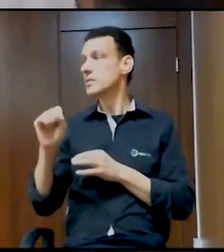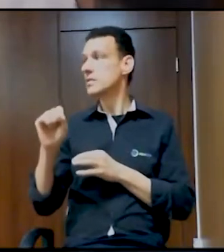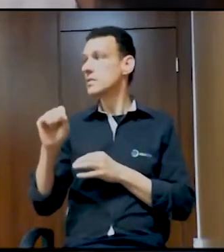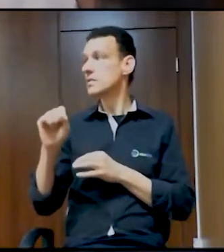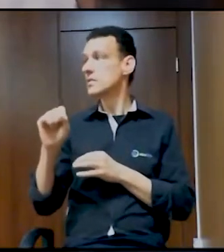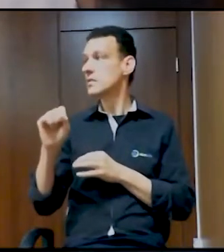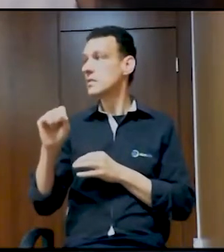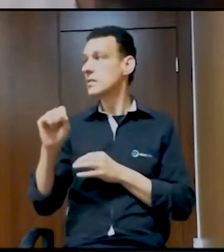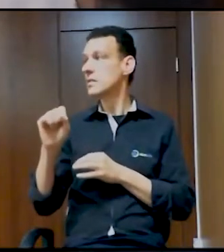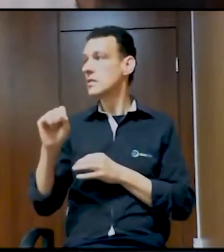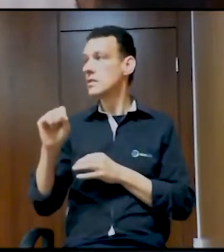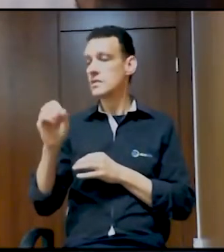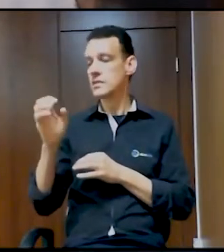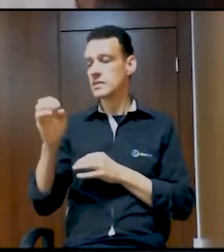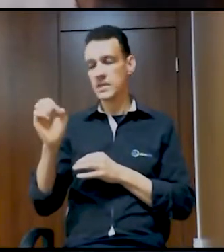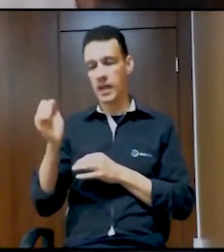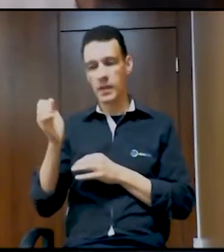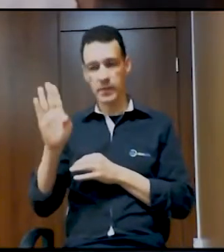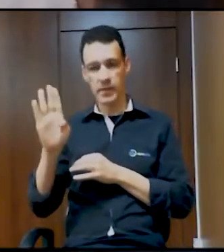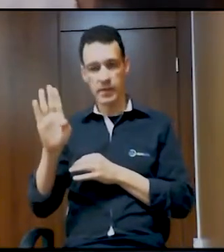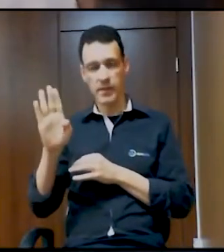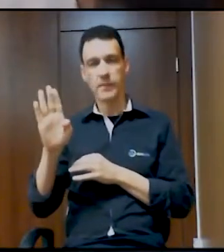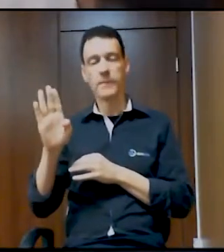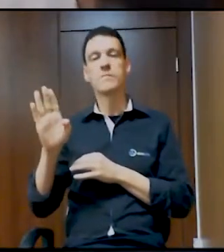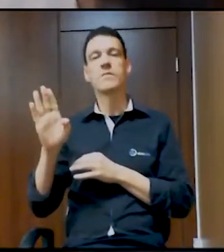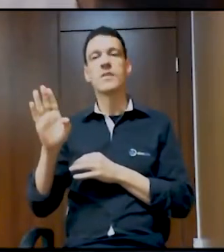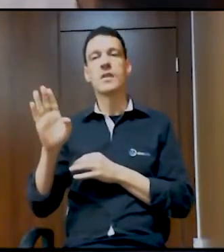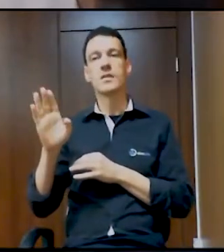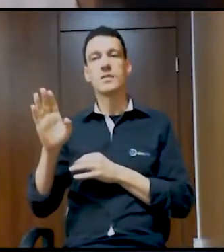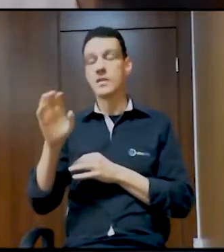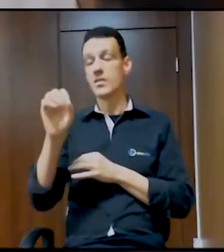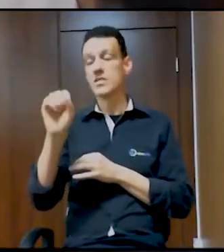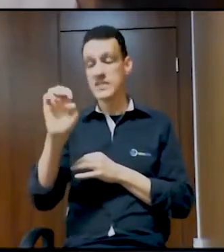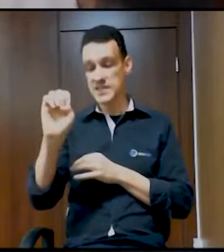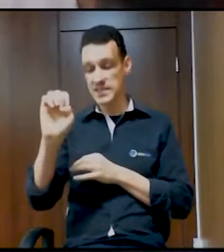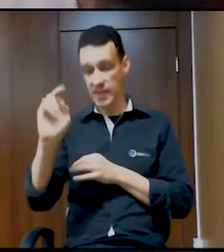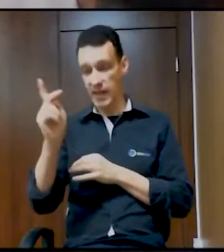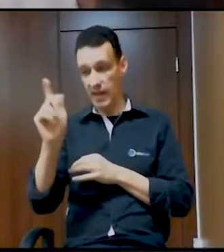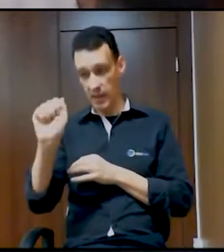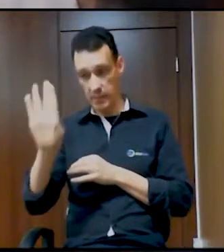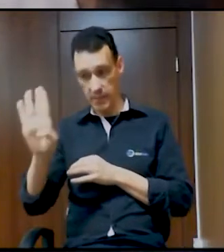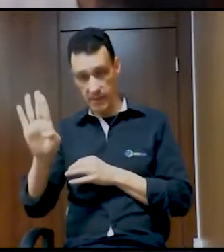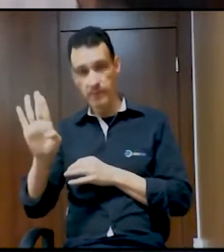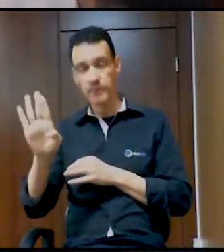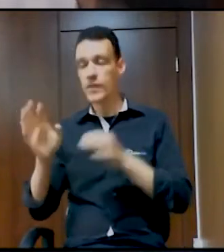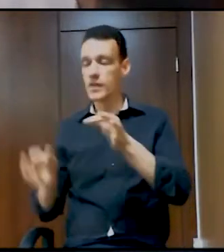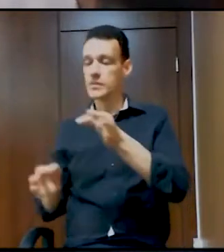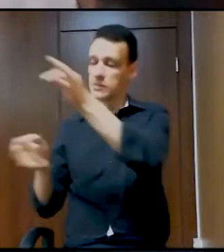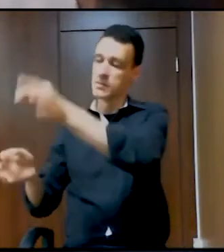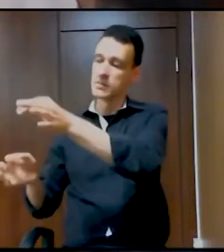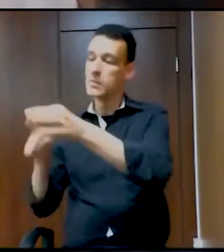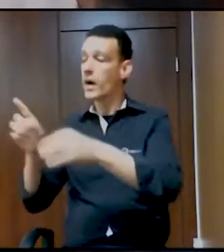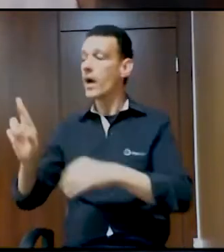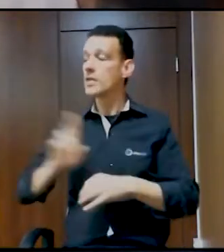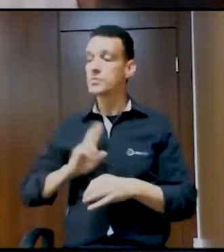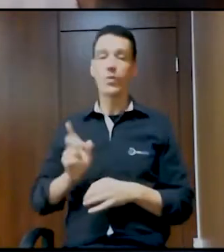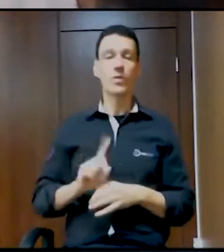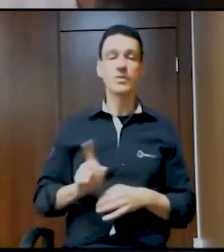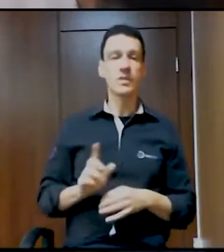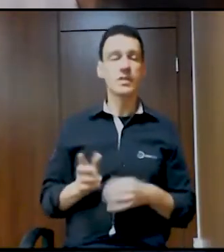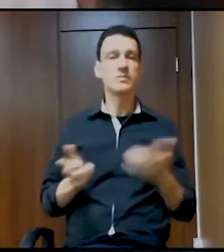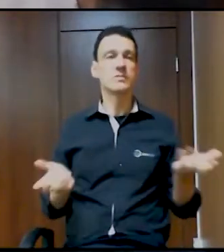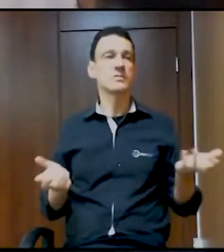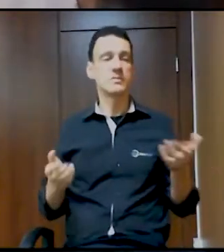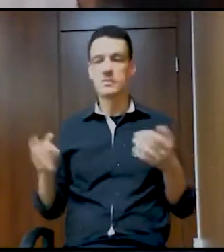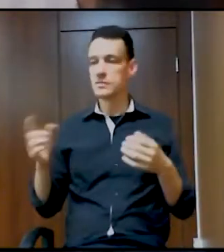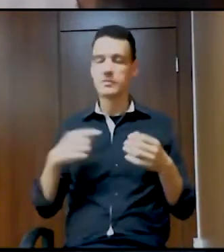no edifício Martinelli, e a SEAB não responde. Elas não estão nem aí com nós. E